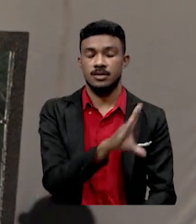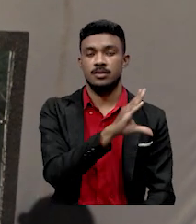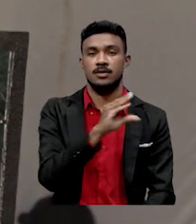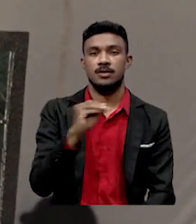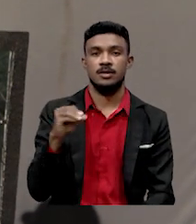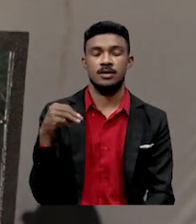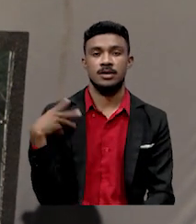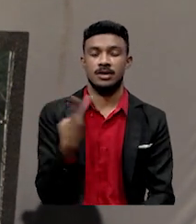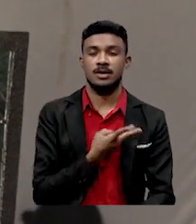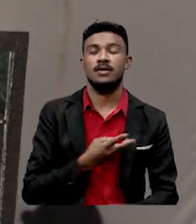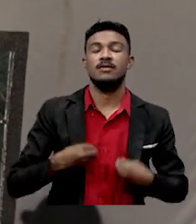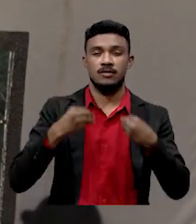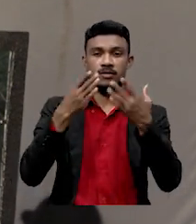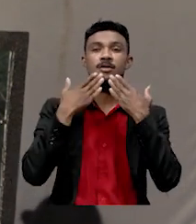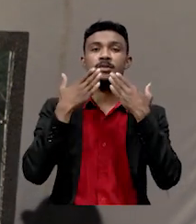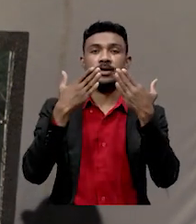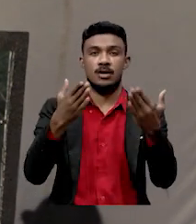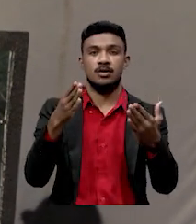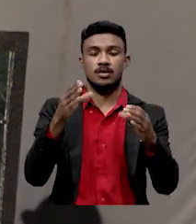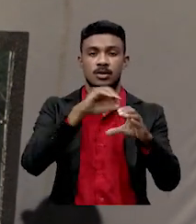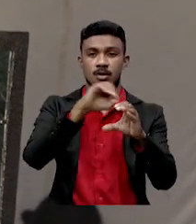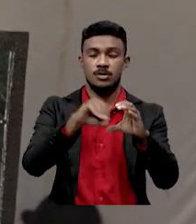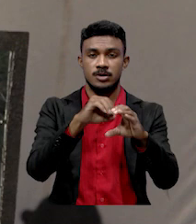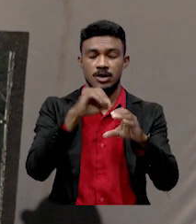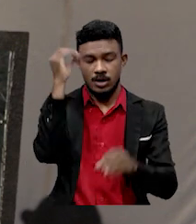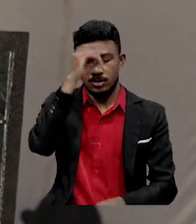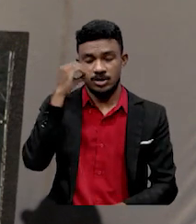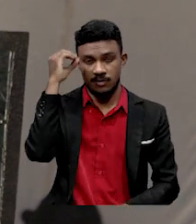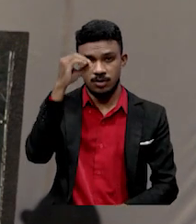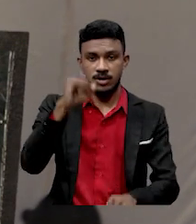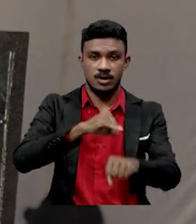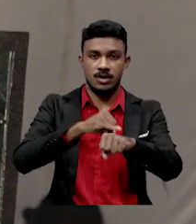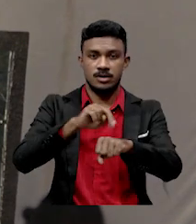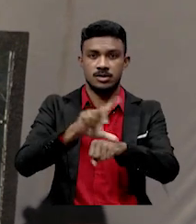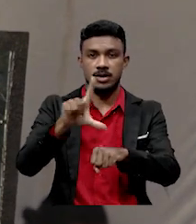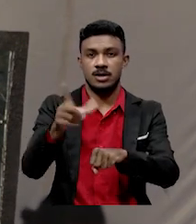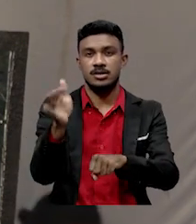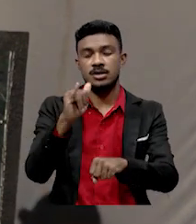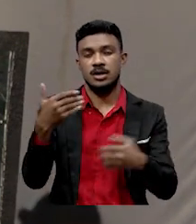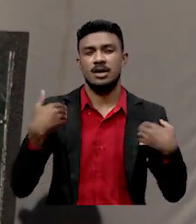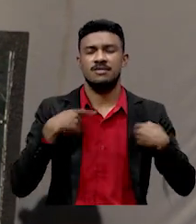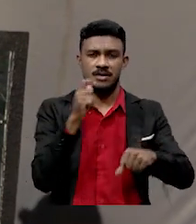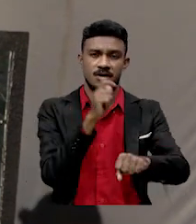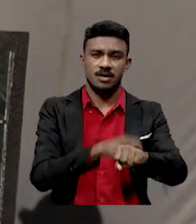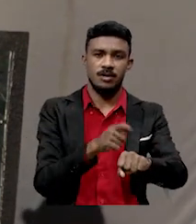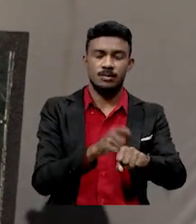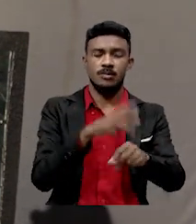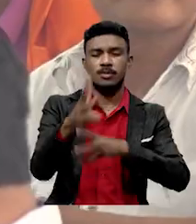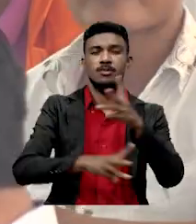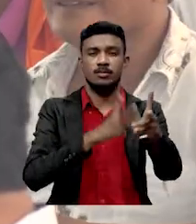E agradecemos ao Observador Internacional Zira, mas que a situação é muito difícil de